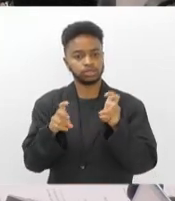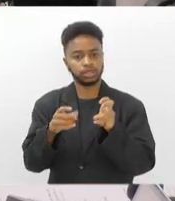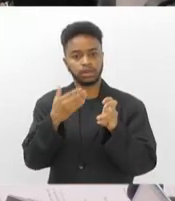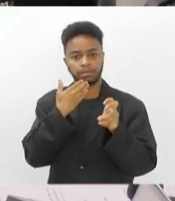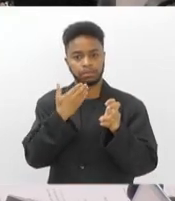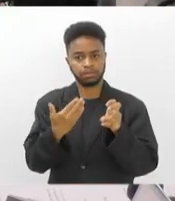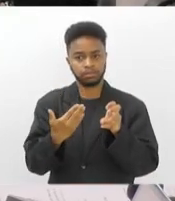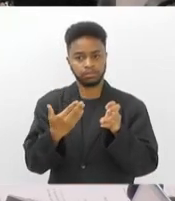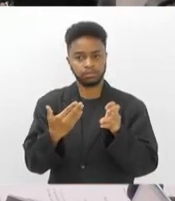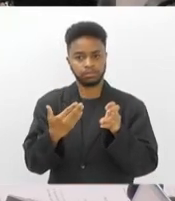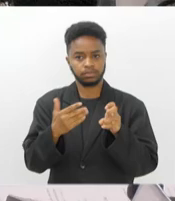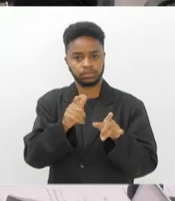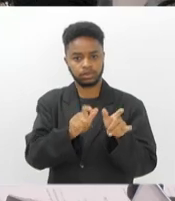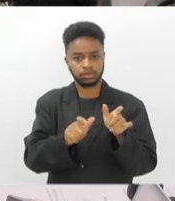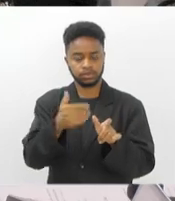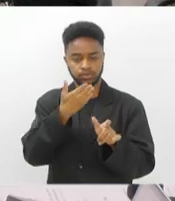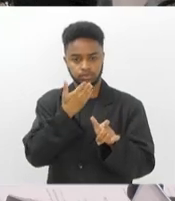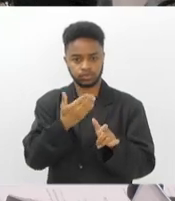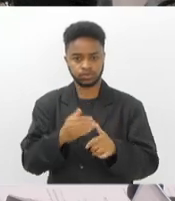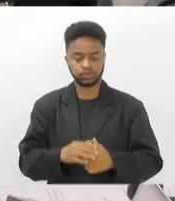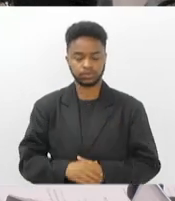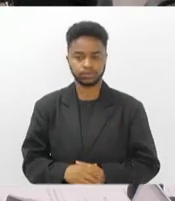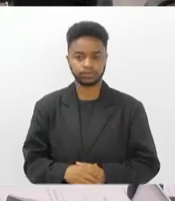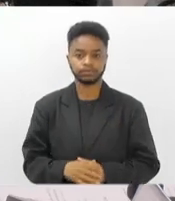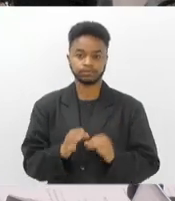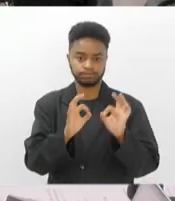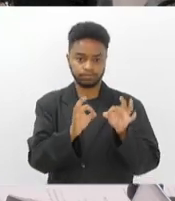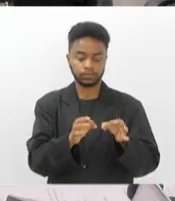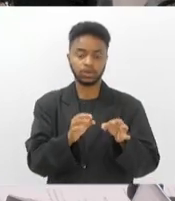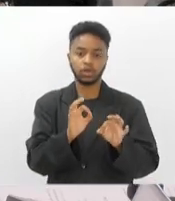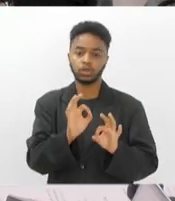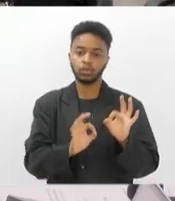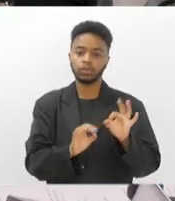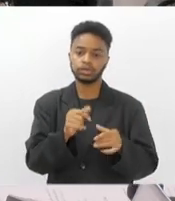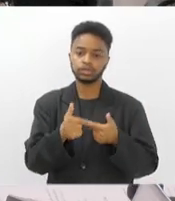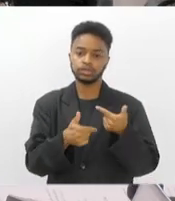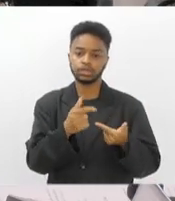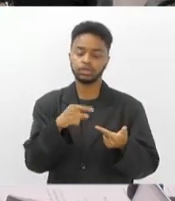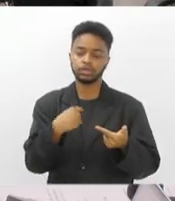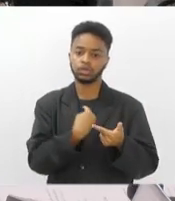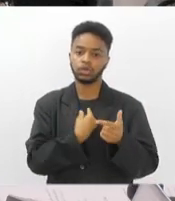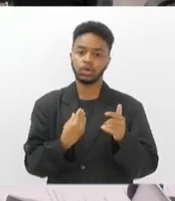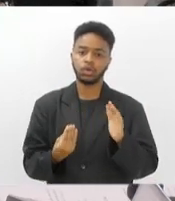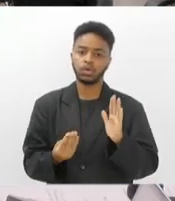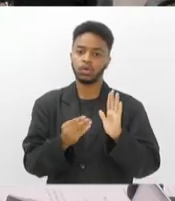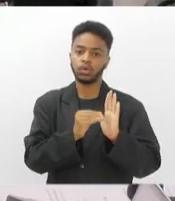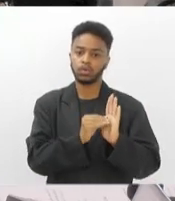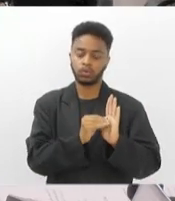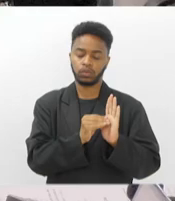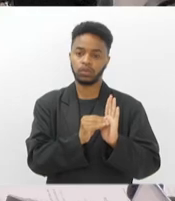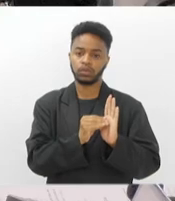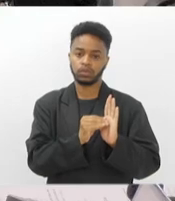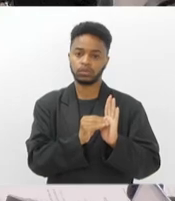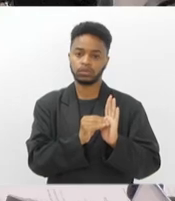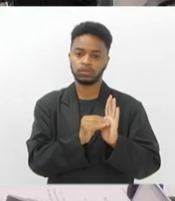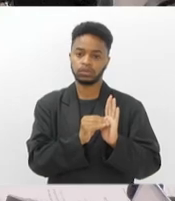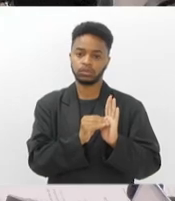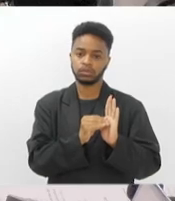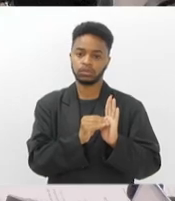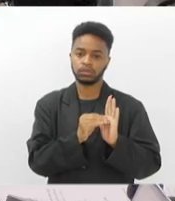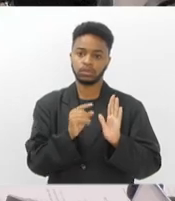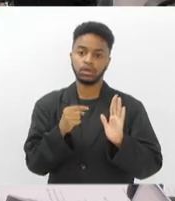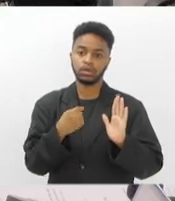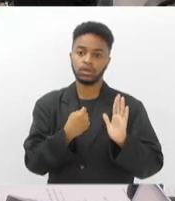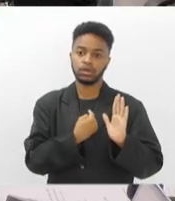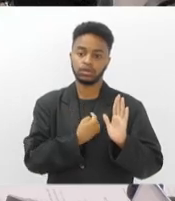dos usuários perfeito é no plano de trabalho a gente se a gente fez deputada a a gente considera